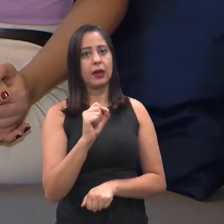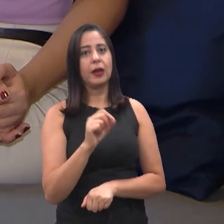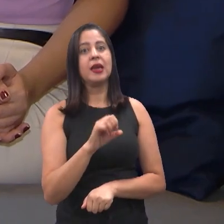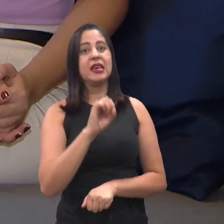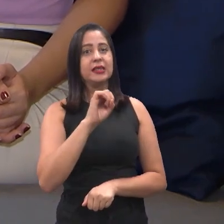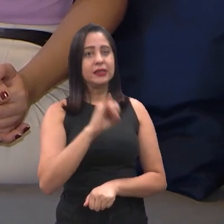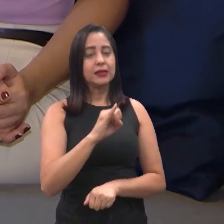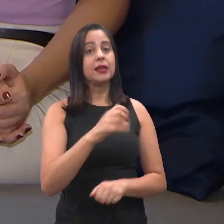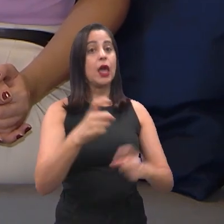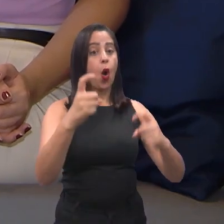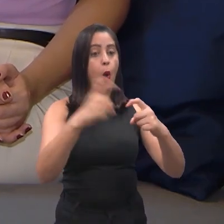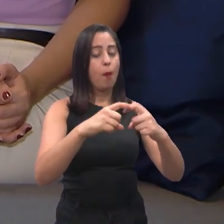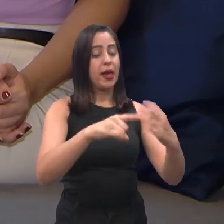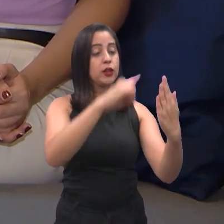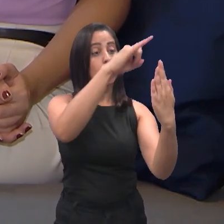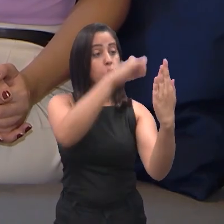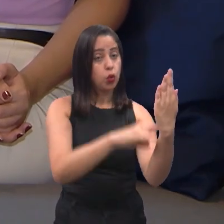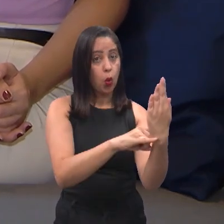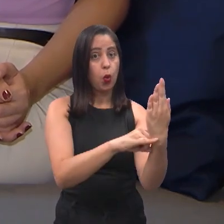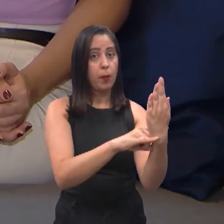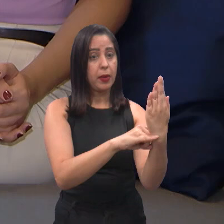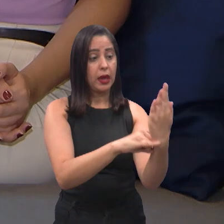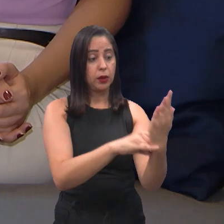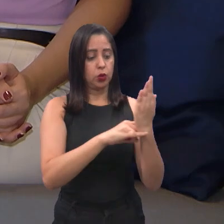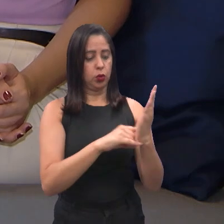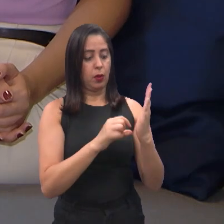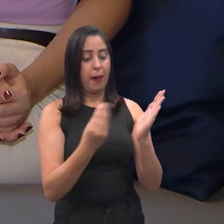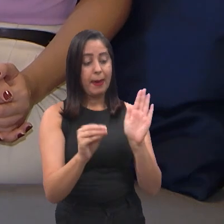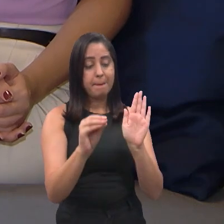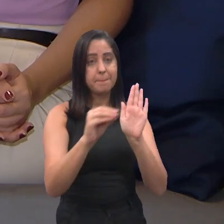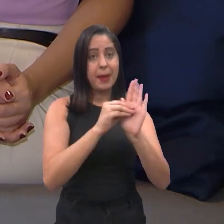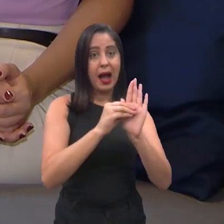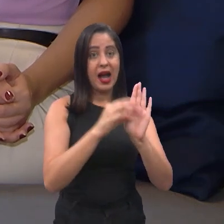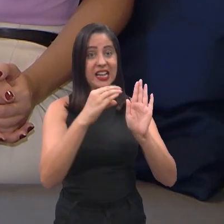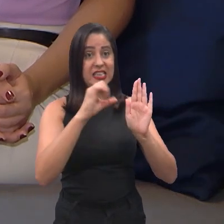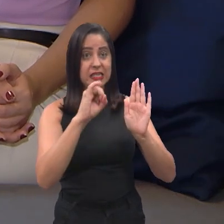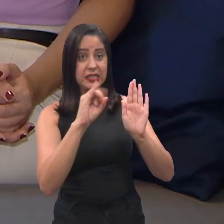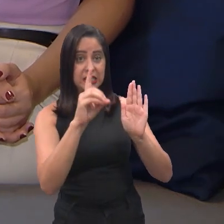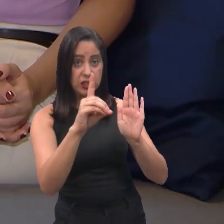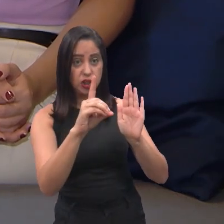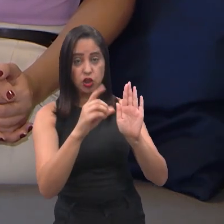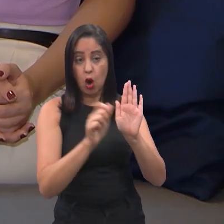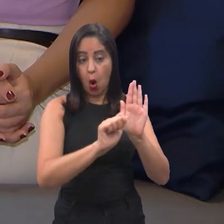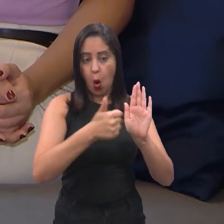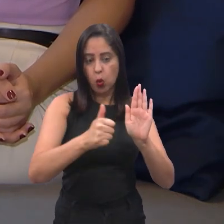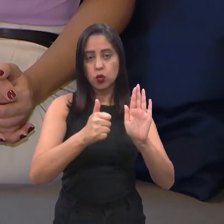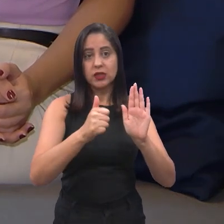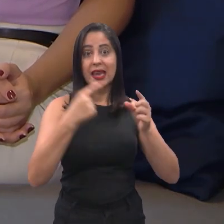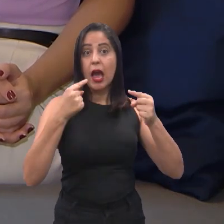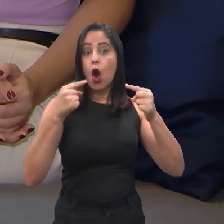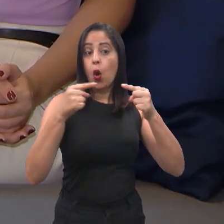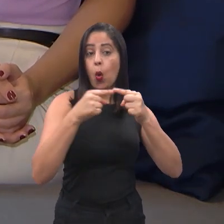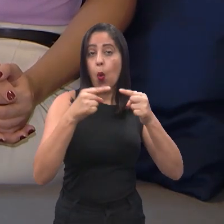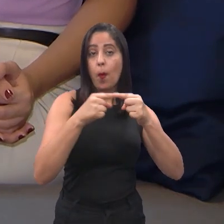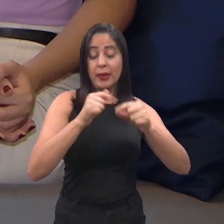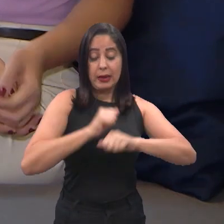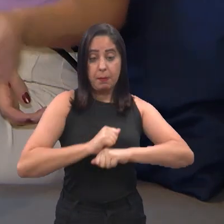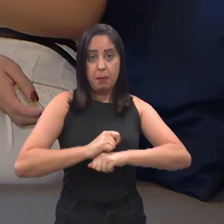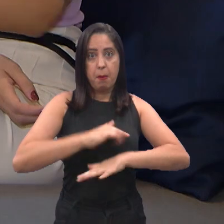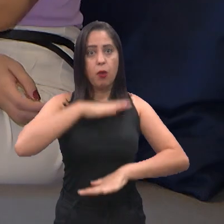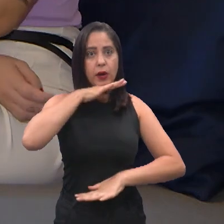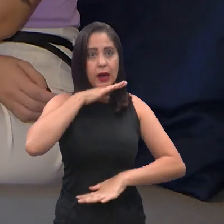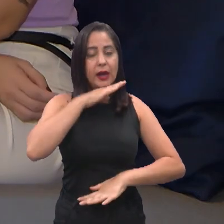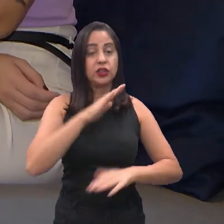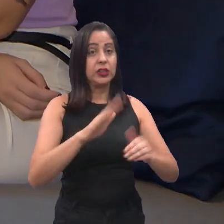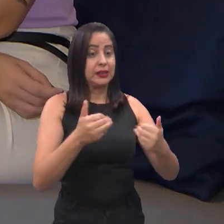recebemos relativos ao CID-11, eles são relativos à síndrome do burnout e a empresa ela precisa